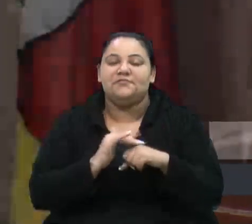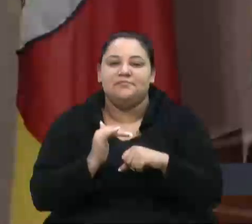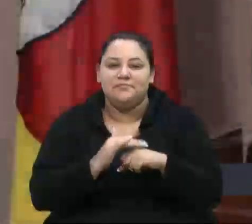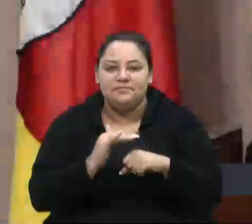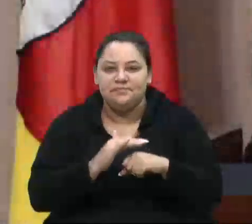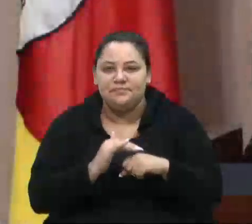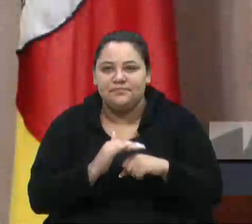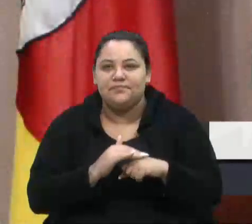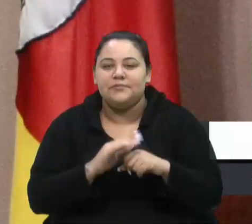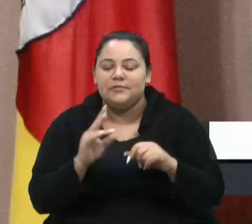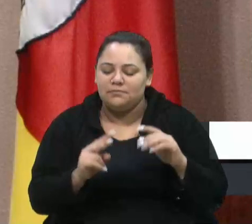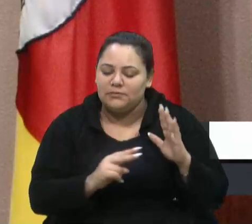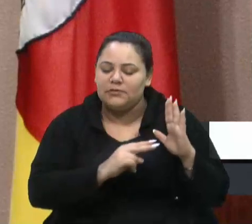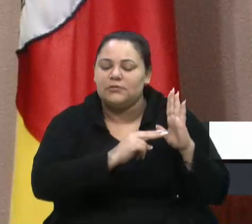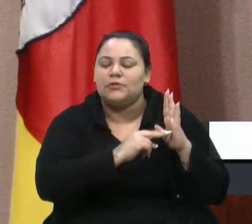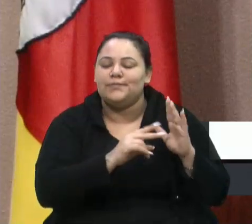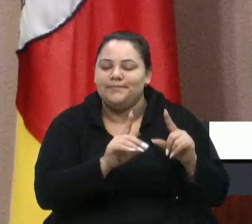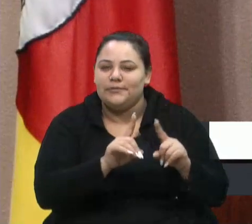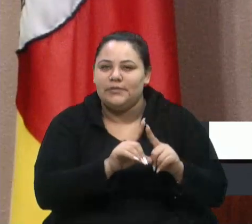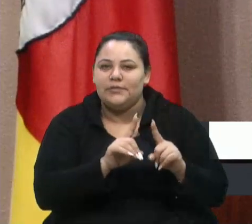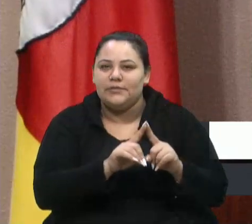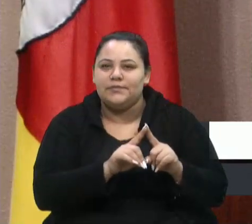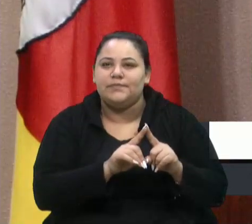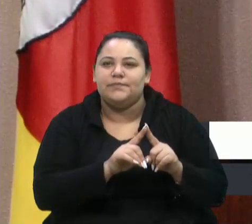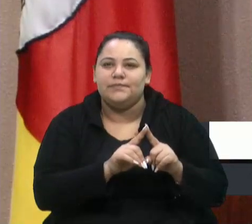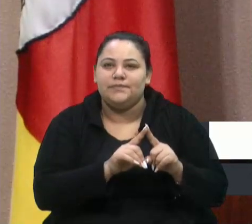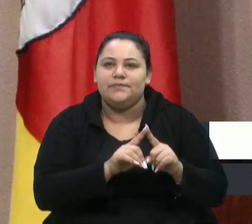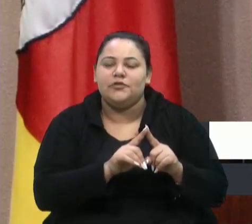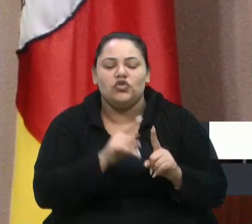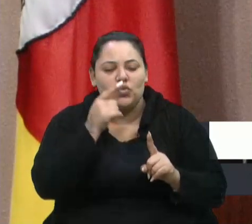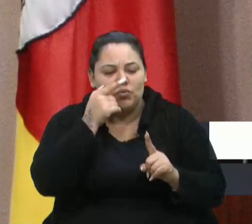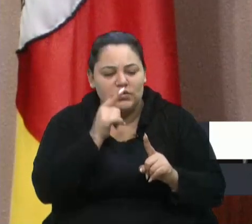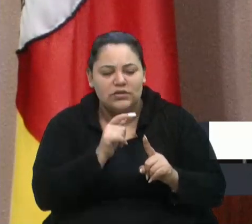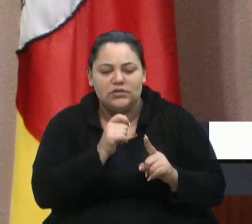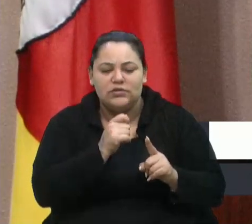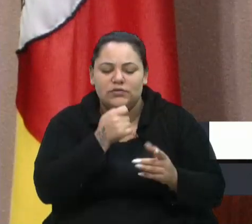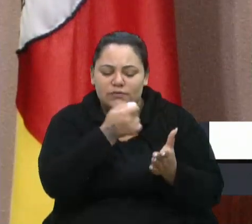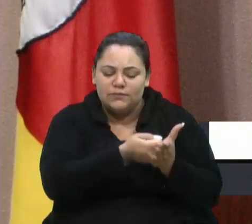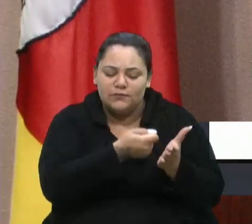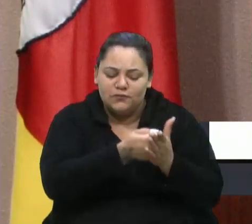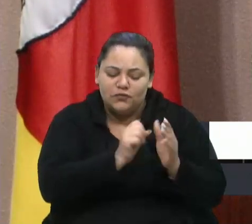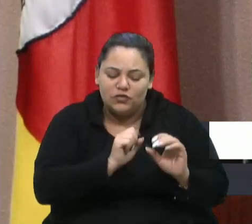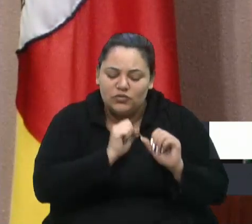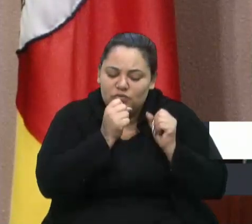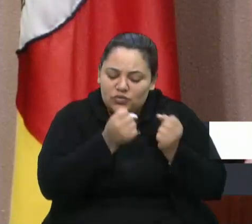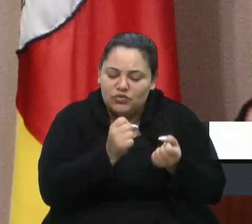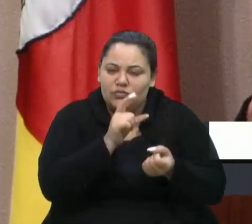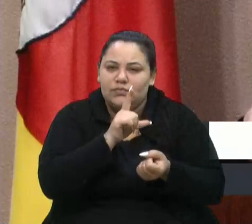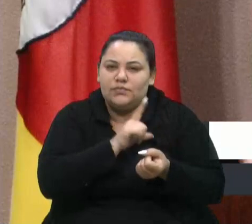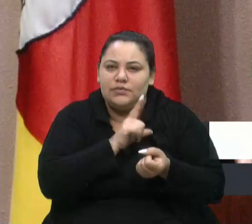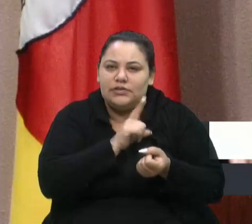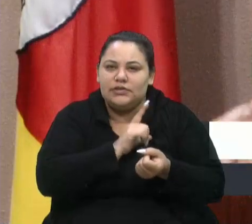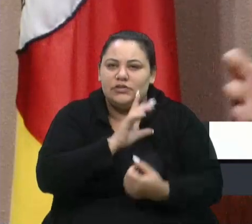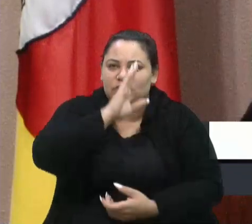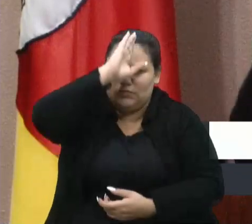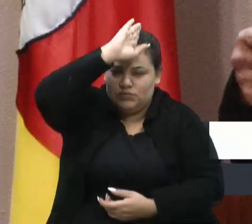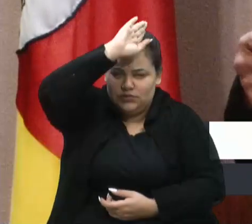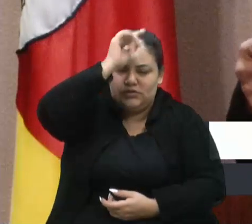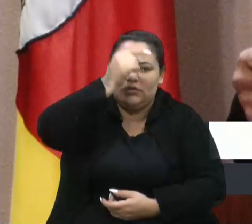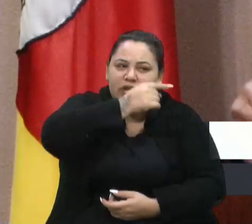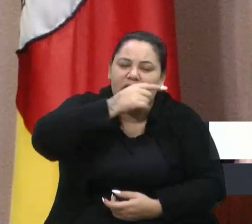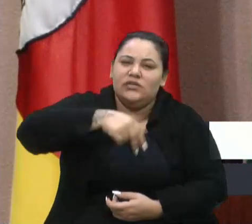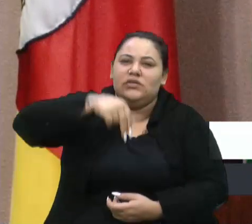pessoas atenciosas. Batalhamos tanto para essa unidade básica, essa unidade dos